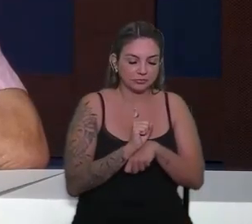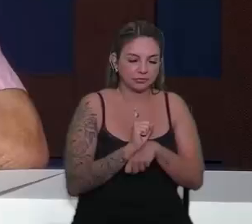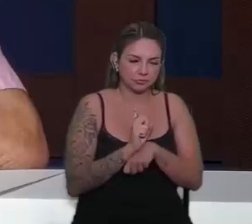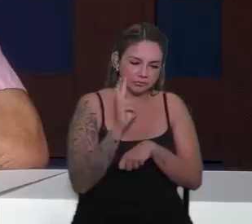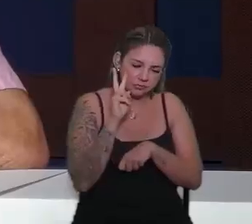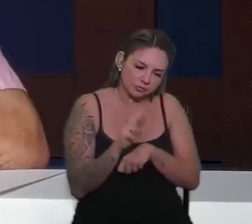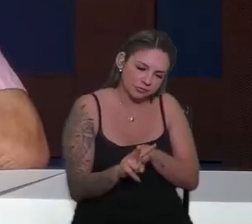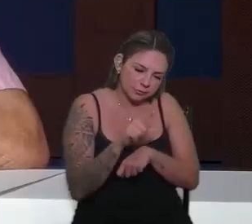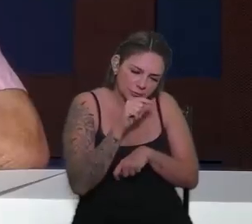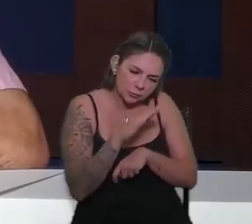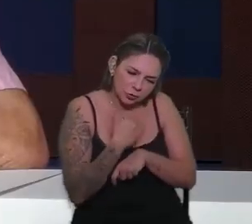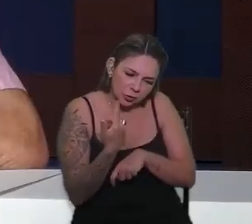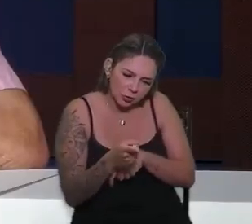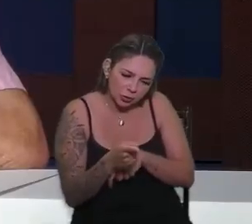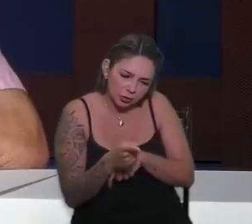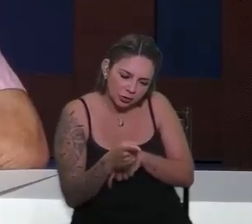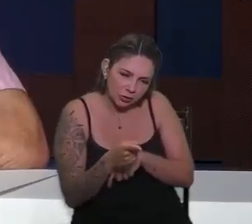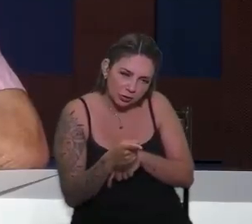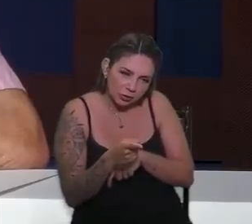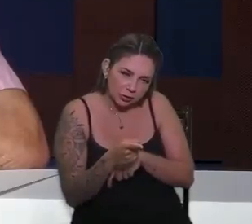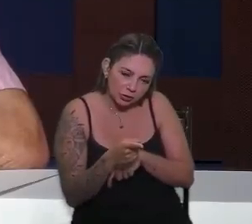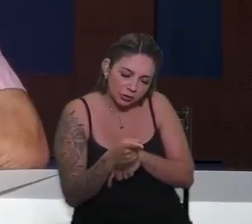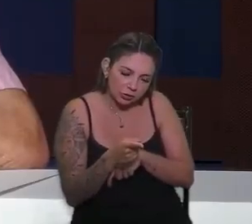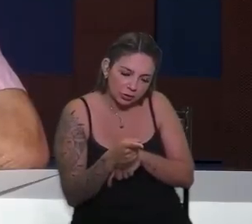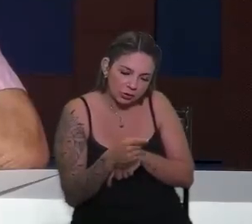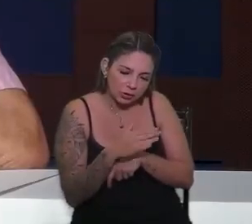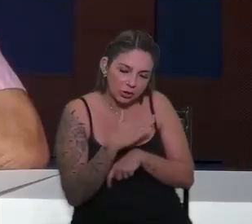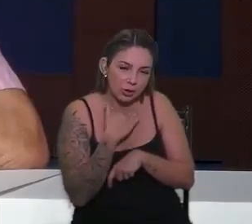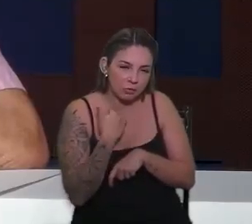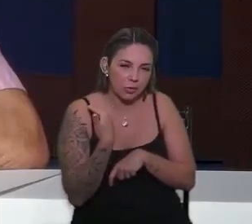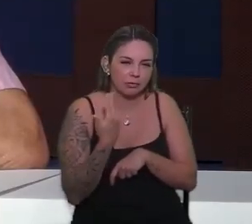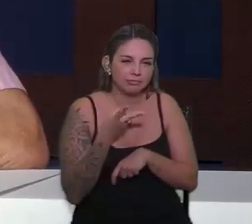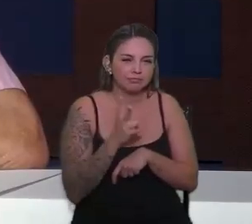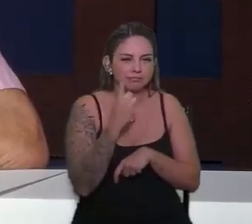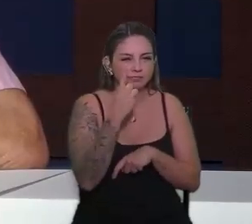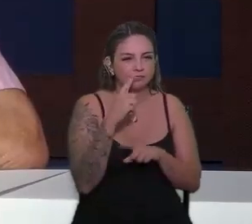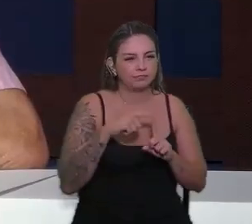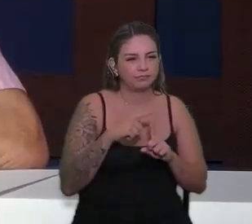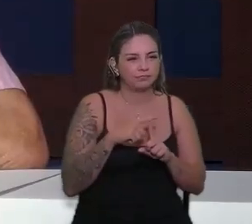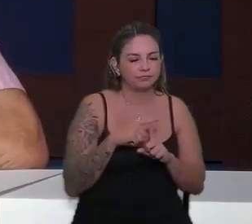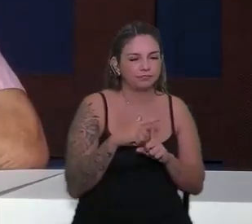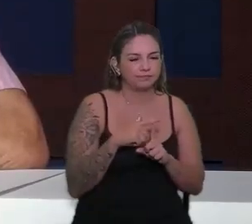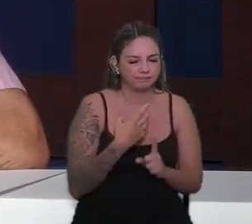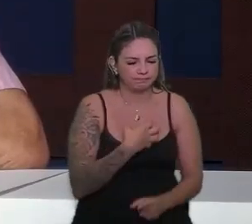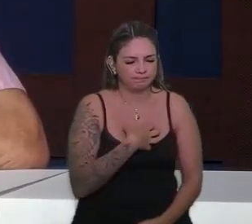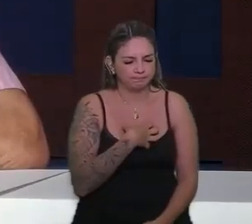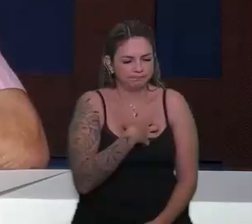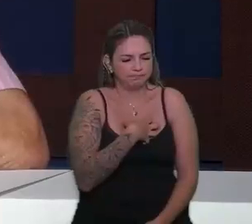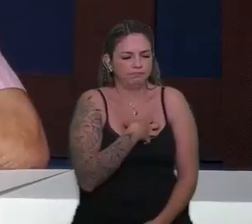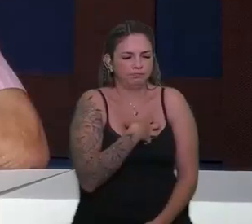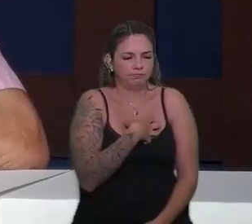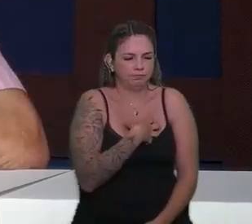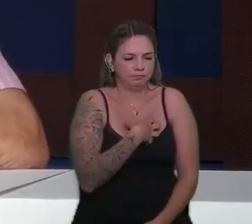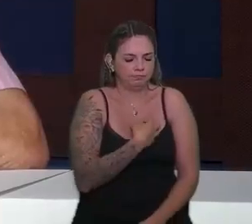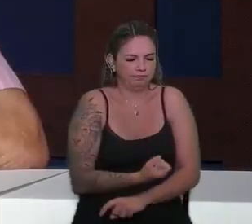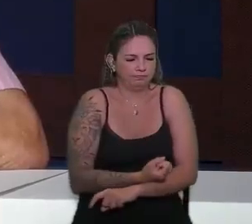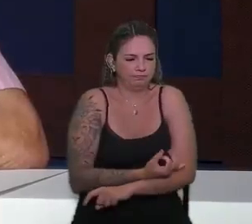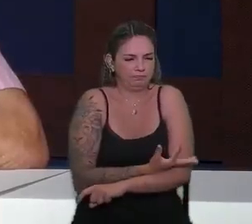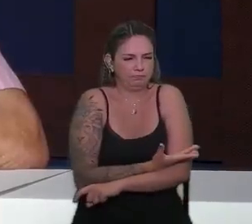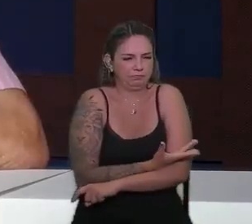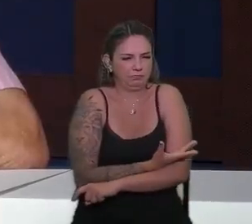e fico vendo. Voyeur. A morte é sempre um tipo de excitação.